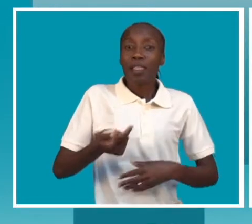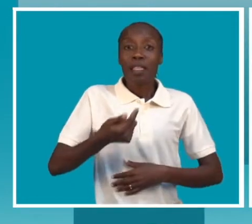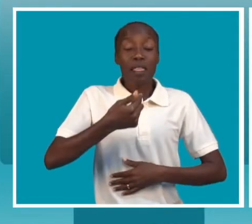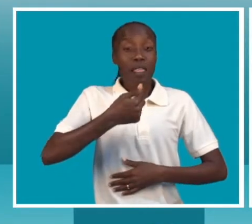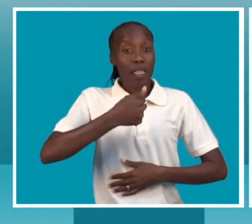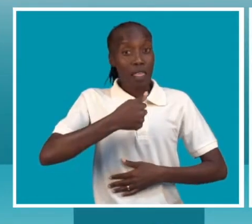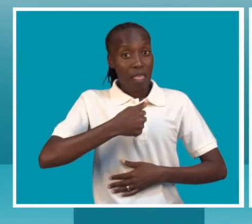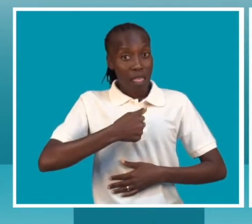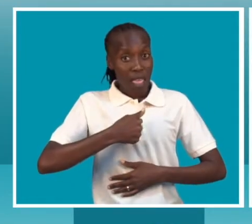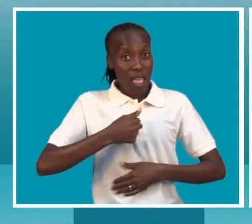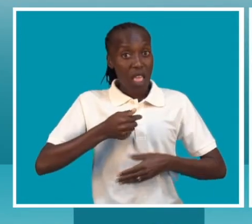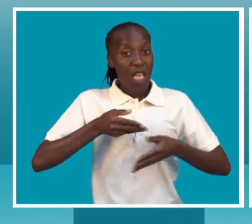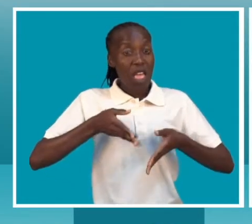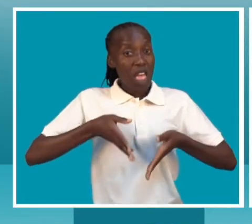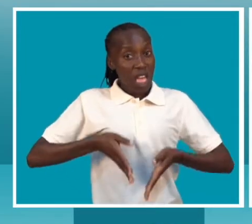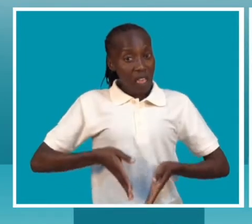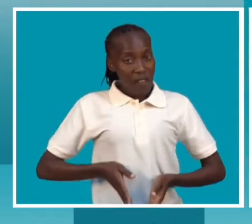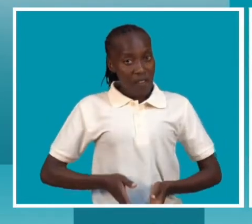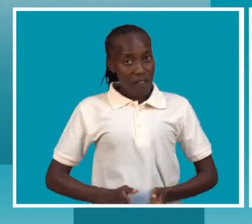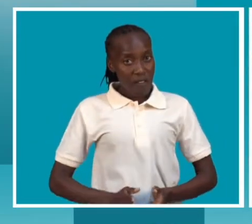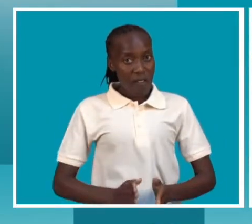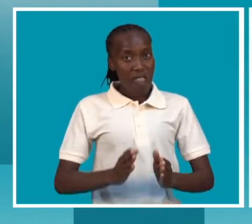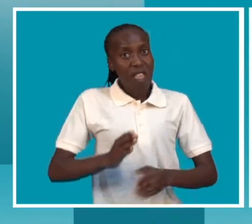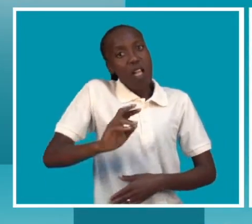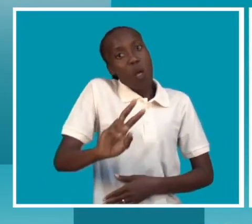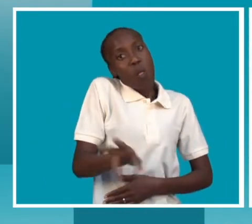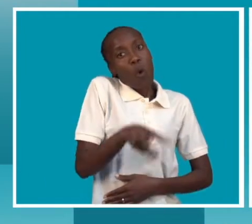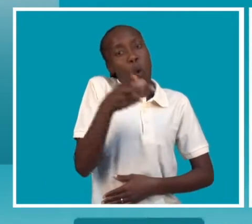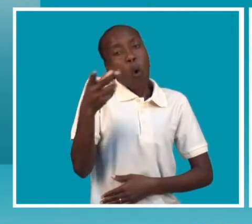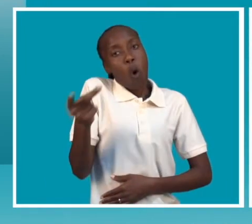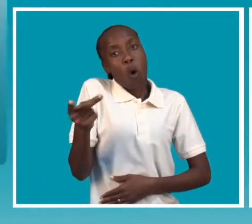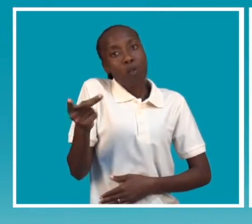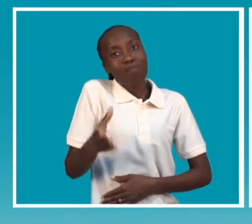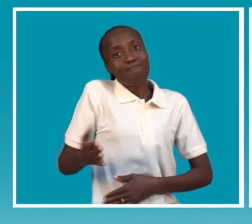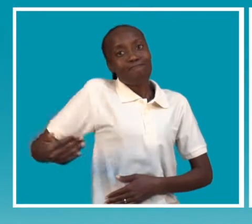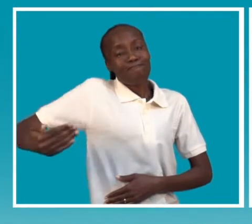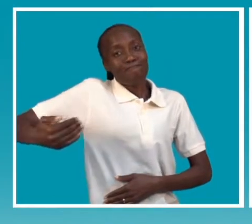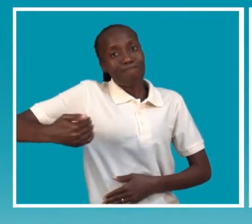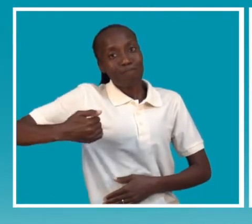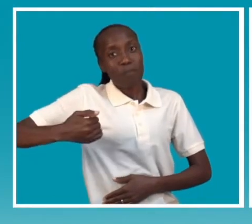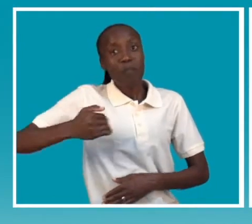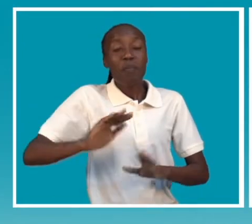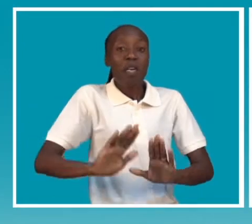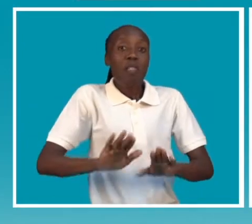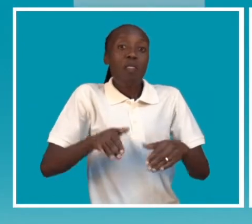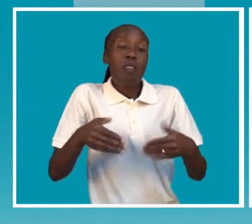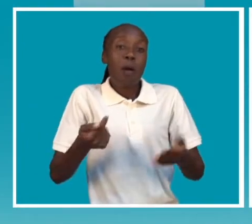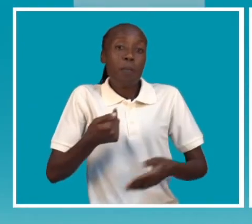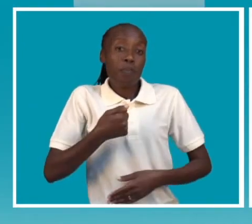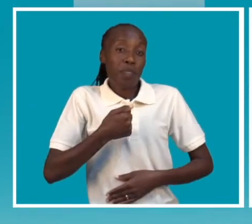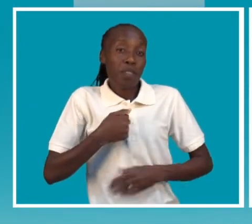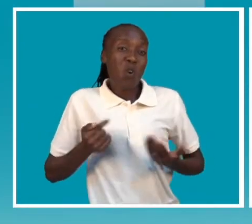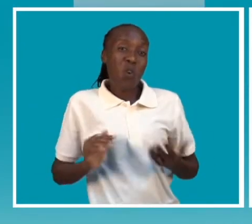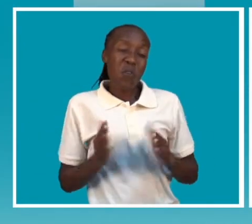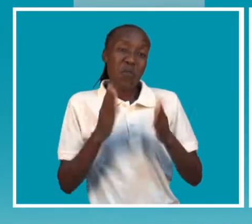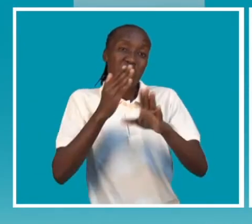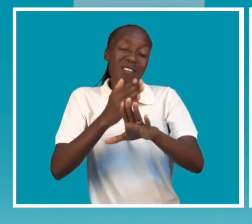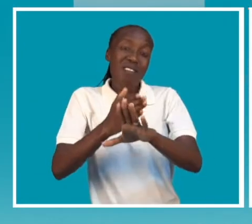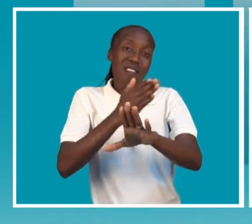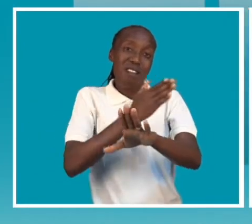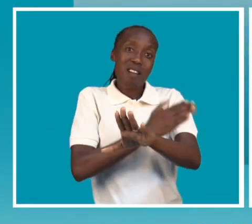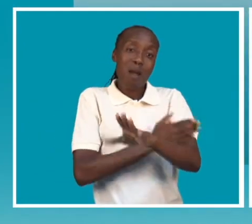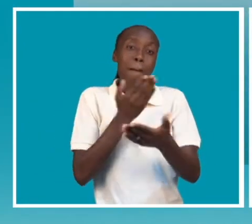sou uma filha de uma outra relação, então, vivo com... vivia, porque